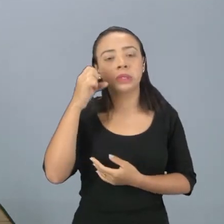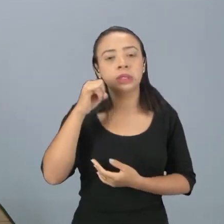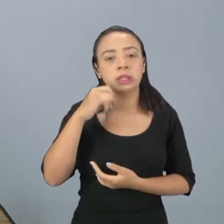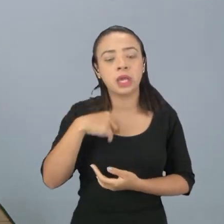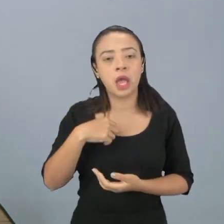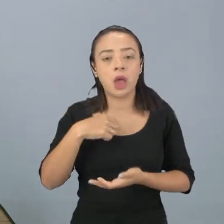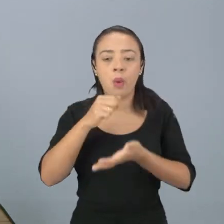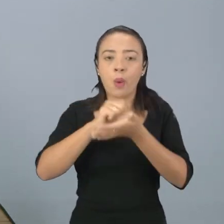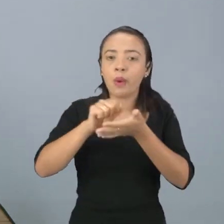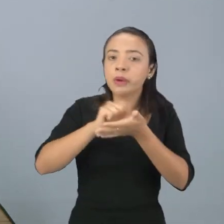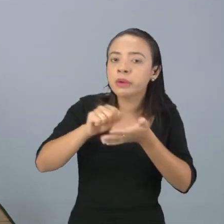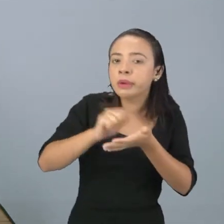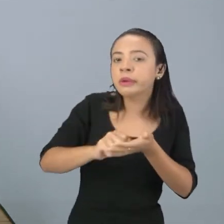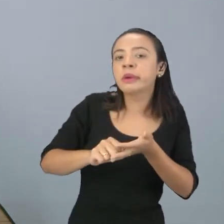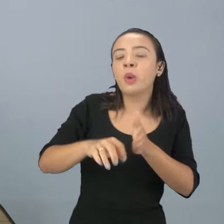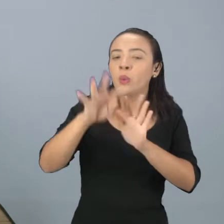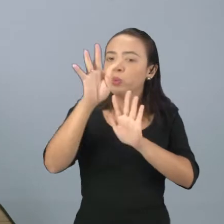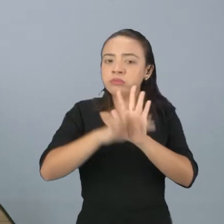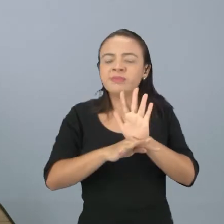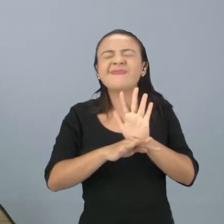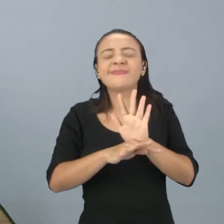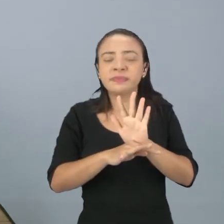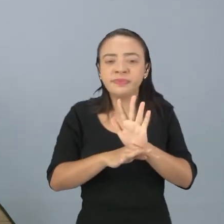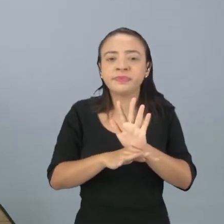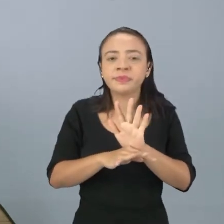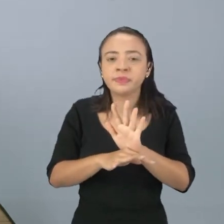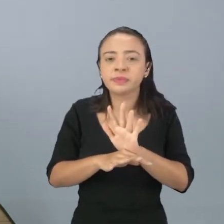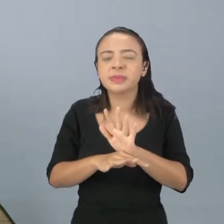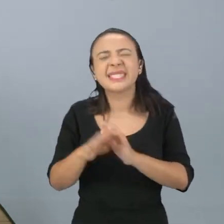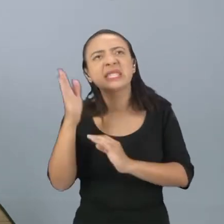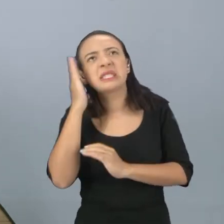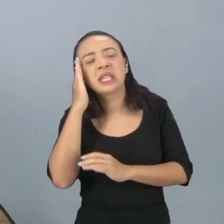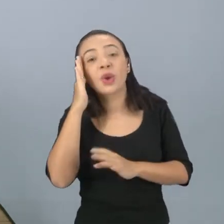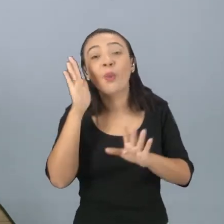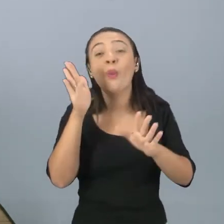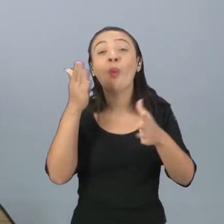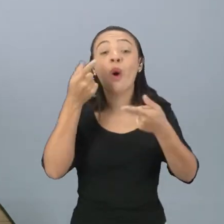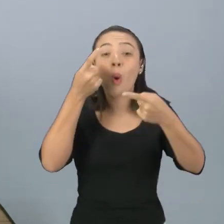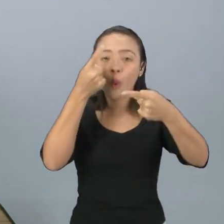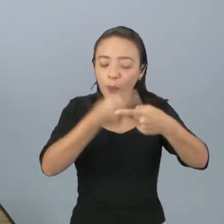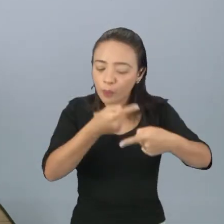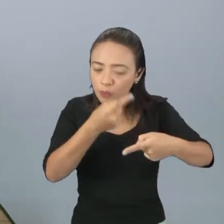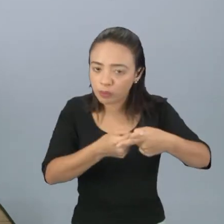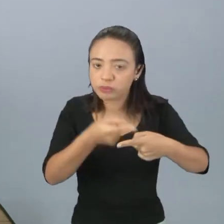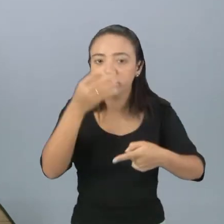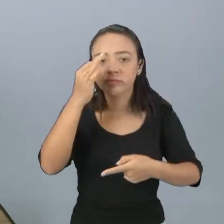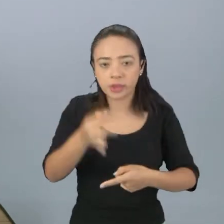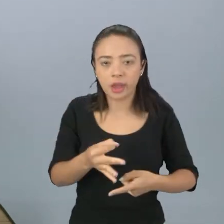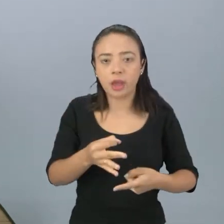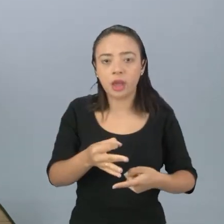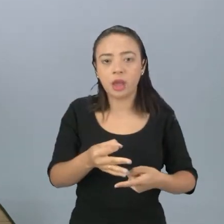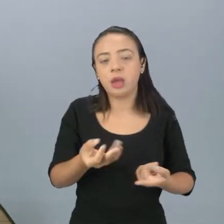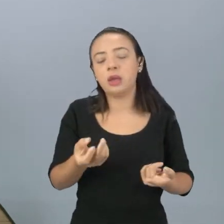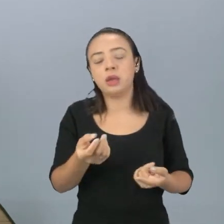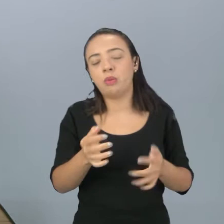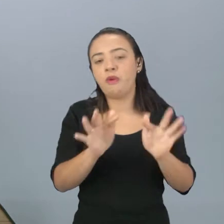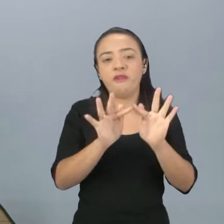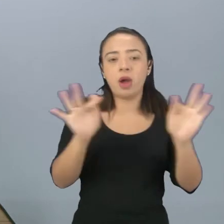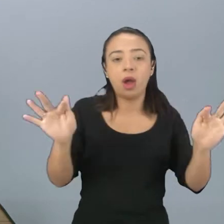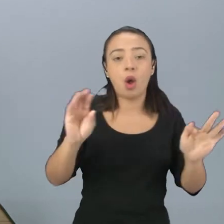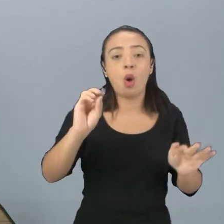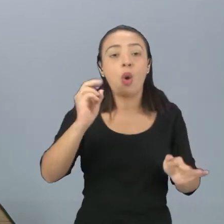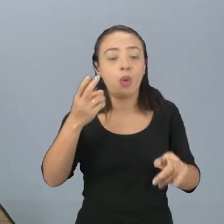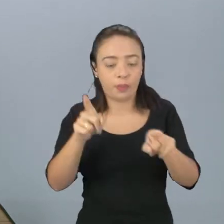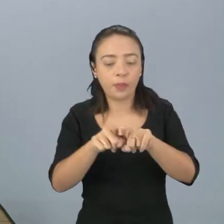até mesmo completar um texto? Identificar qual o porquê que eu tenho que usar em determinada frase ou até mesmo o texto que eu